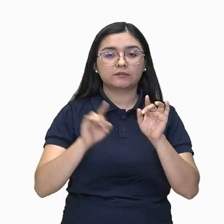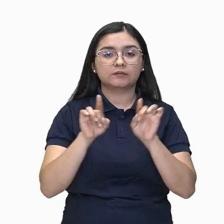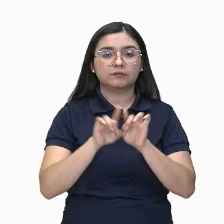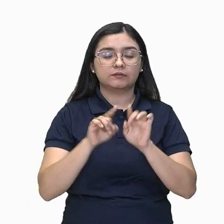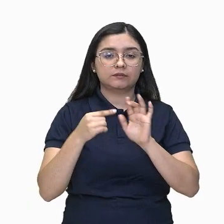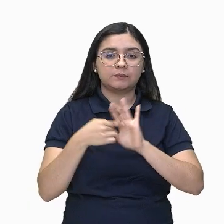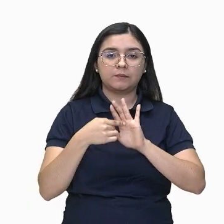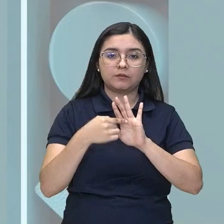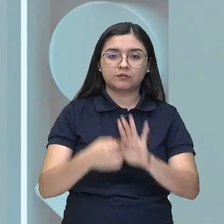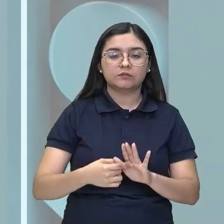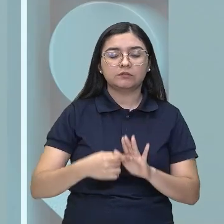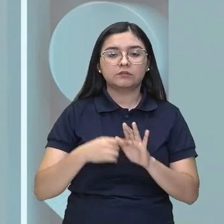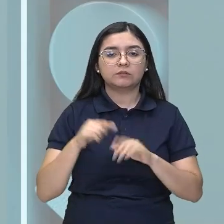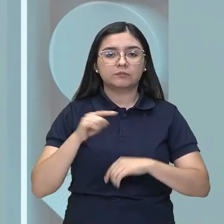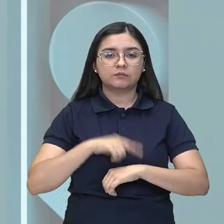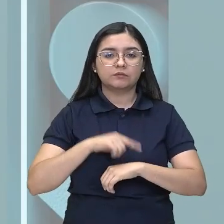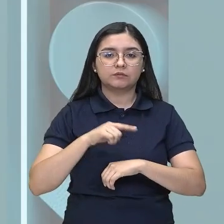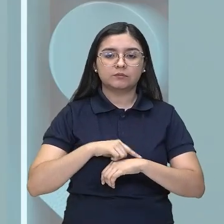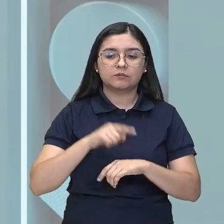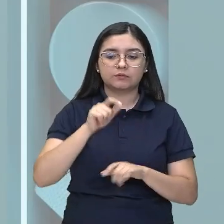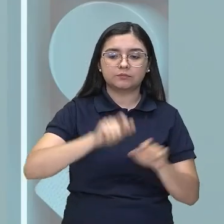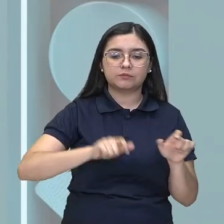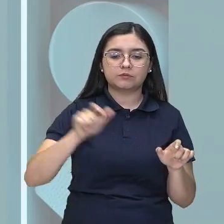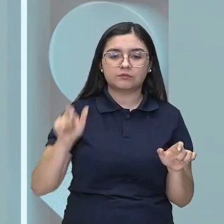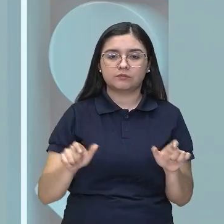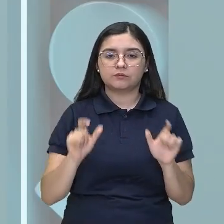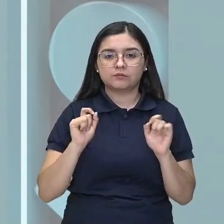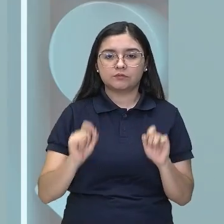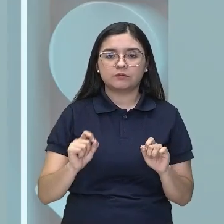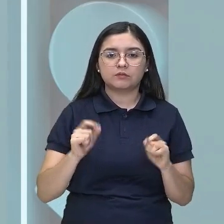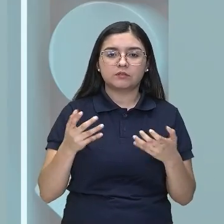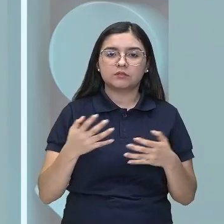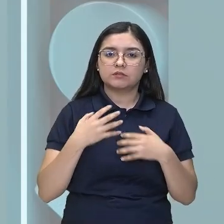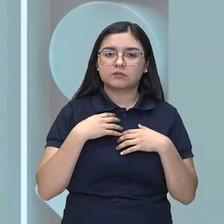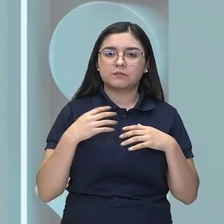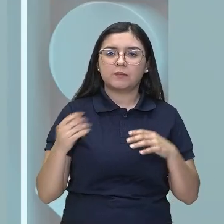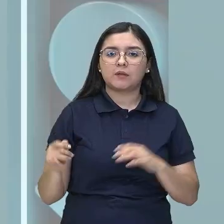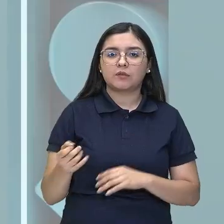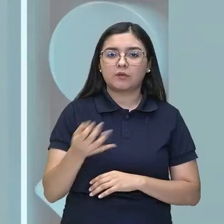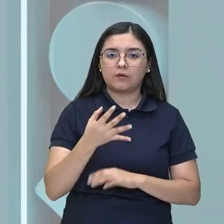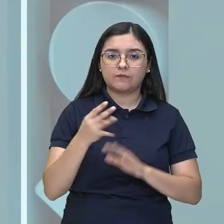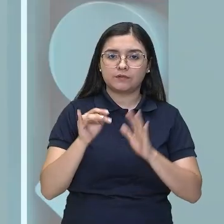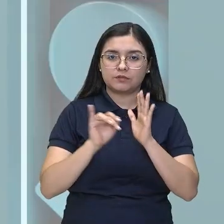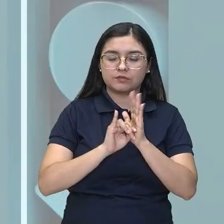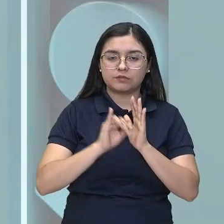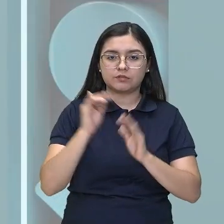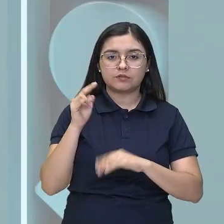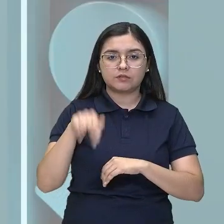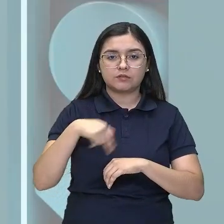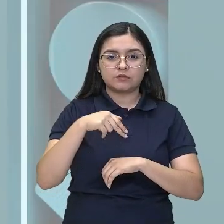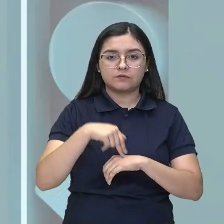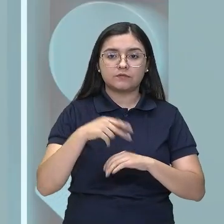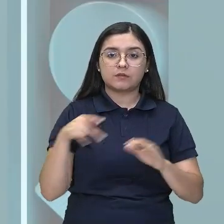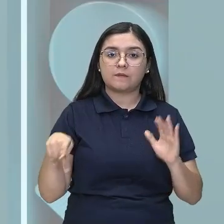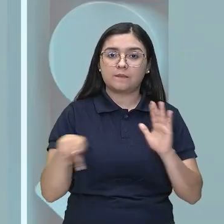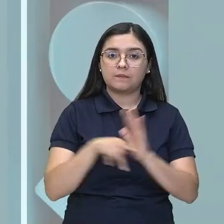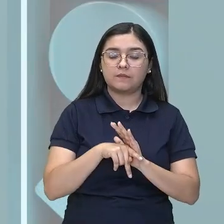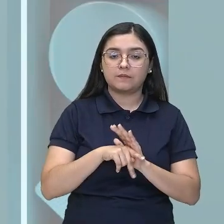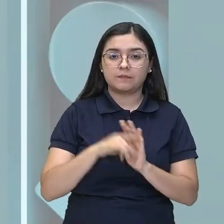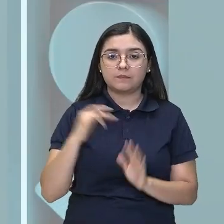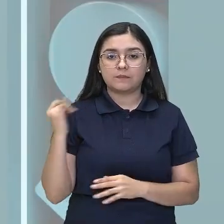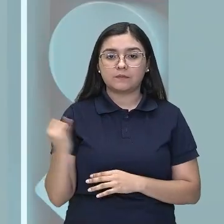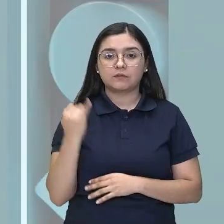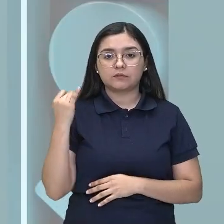esse momento e criar nessas pessoas esse senso de uma nova identidade nacional ao qual você pertence. E é muito importante a